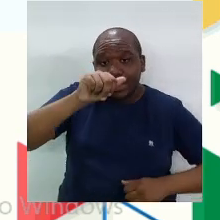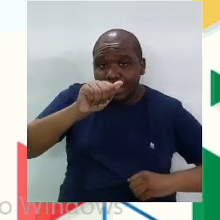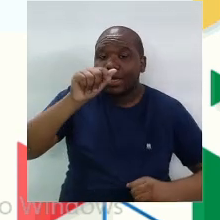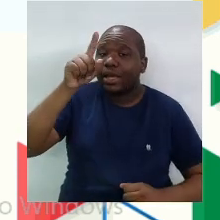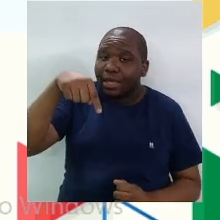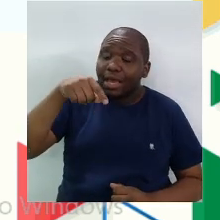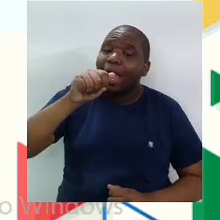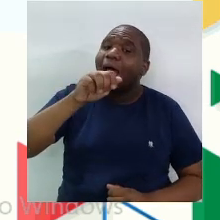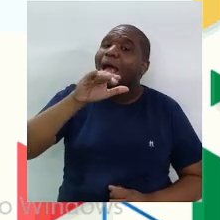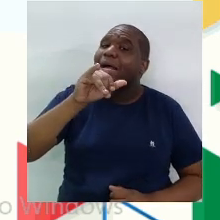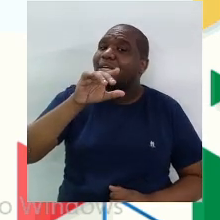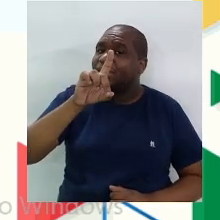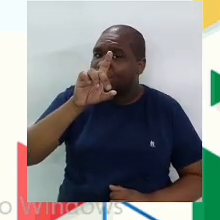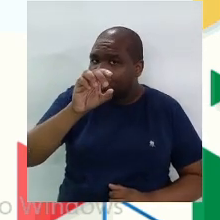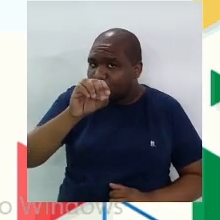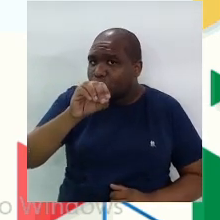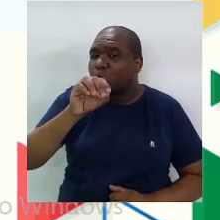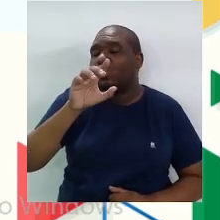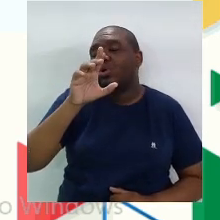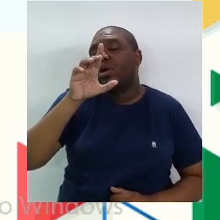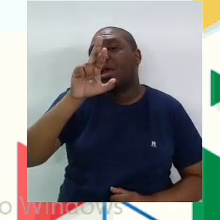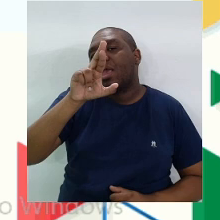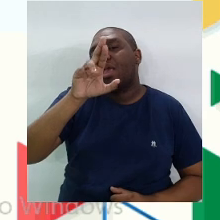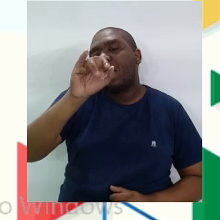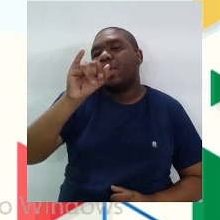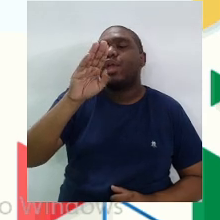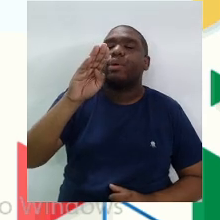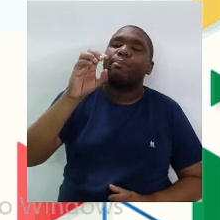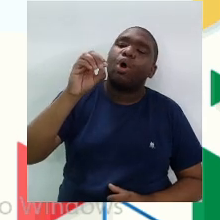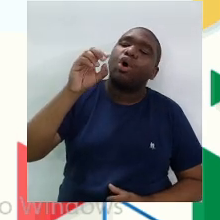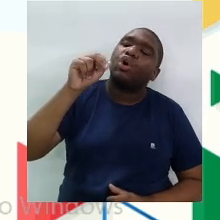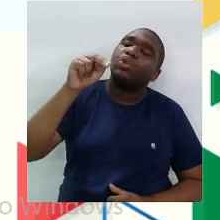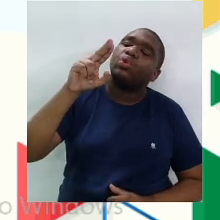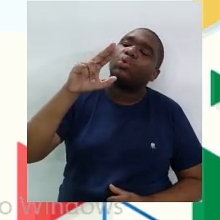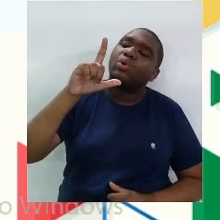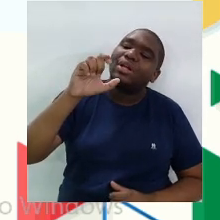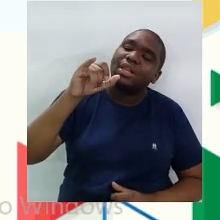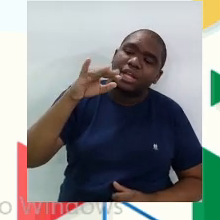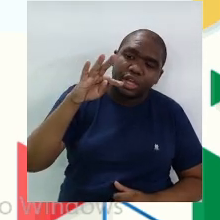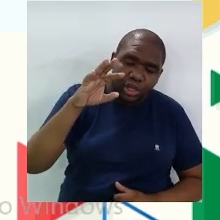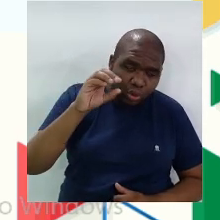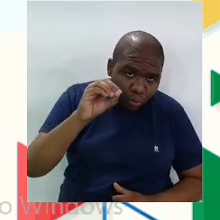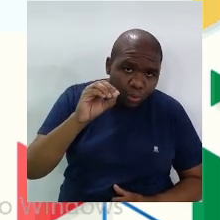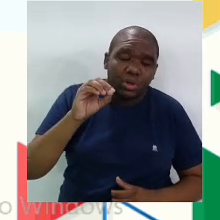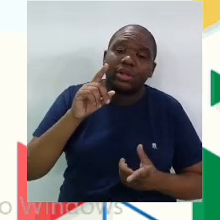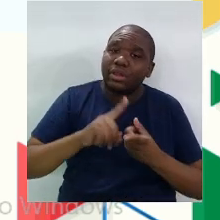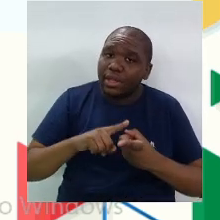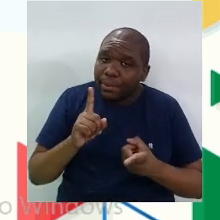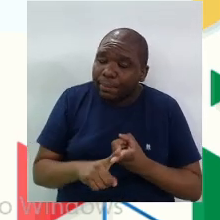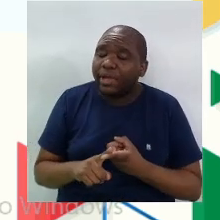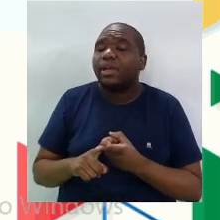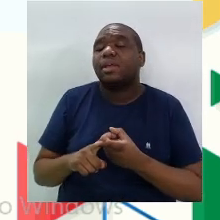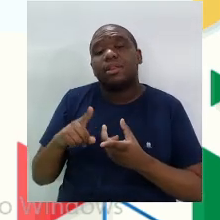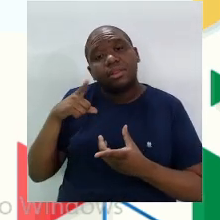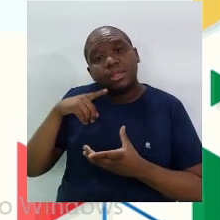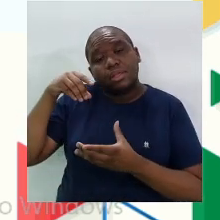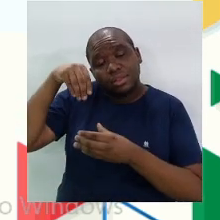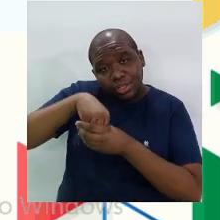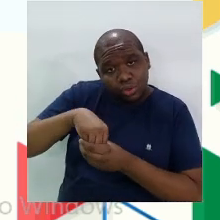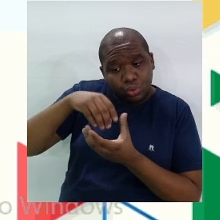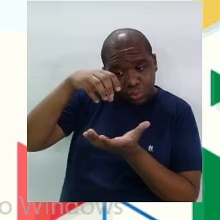ácido desoxirribonucleico, e o material hereditário da célula. O núcleo ele